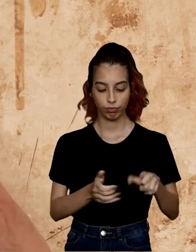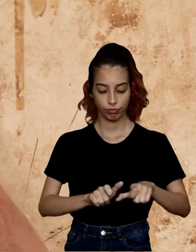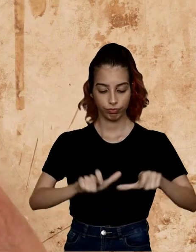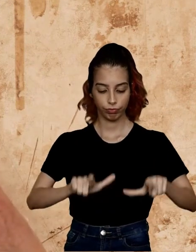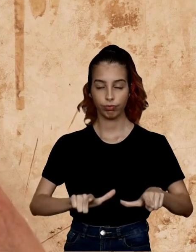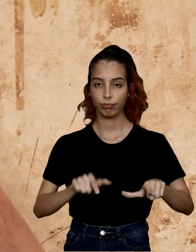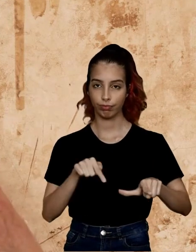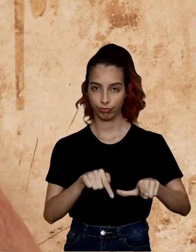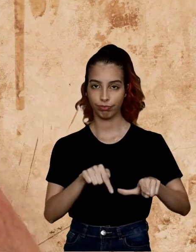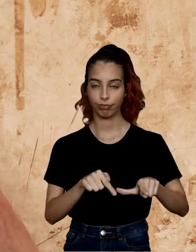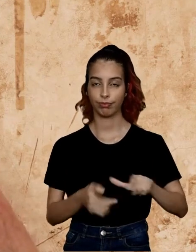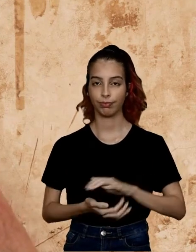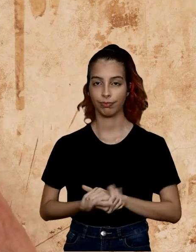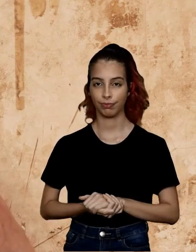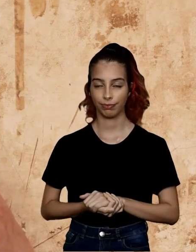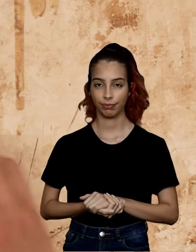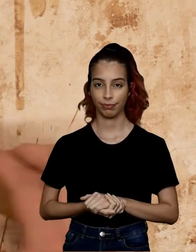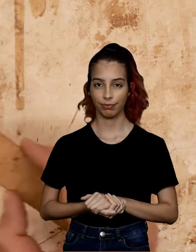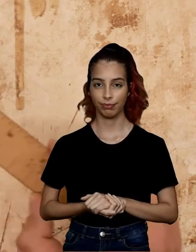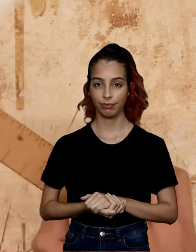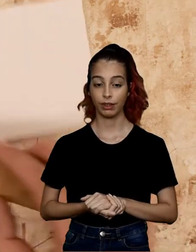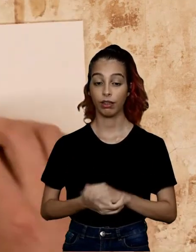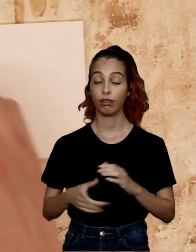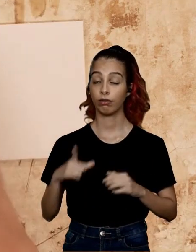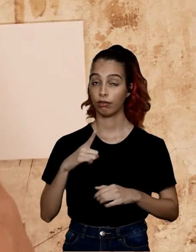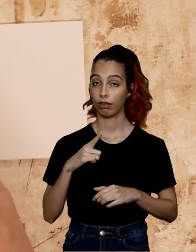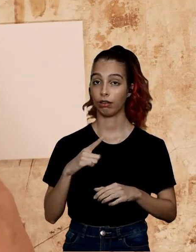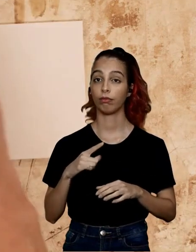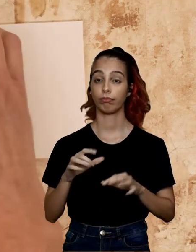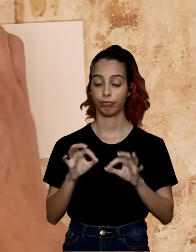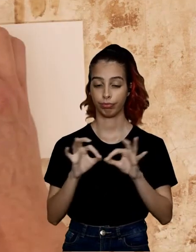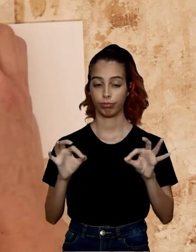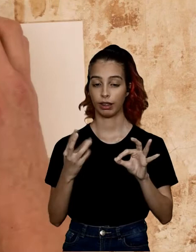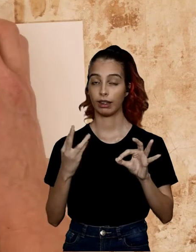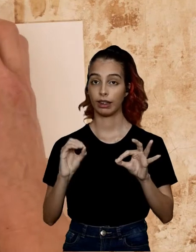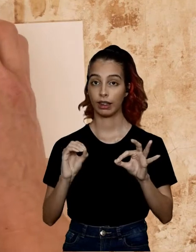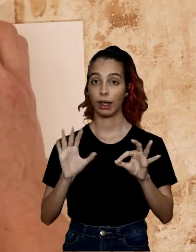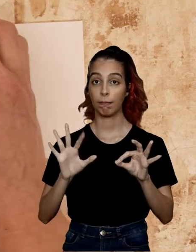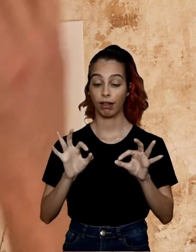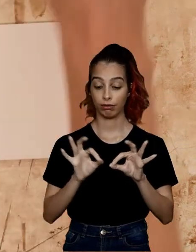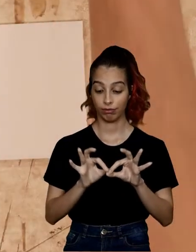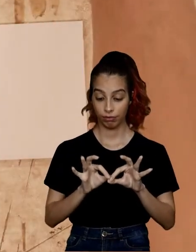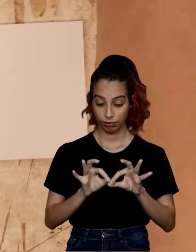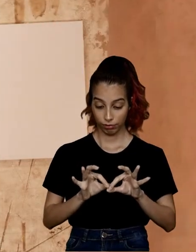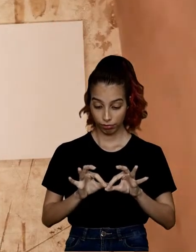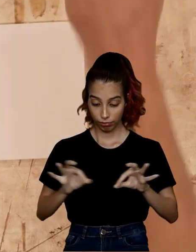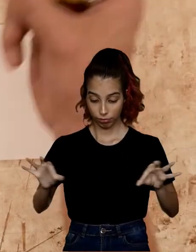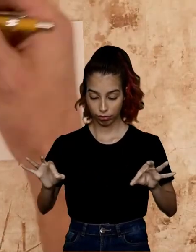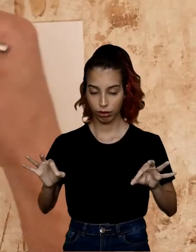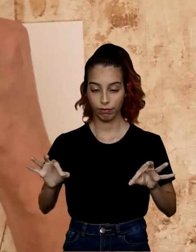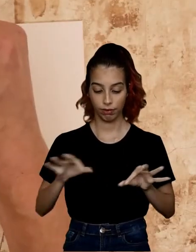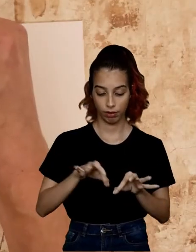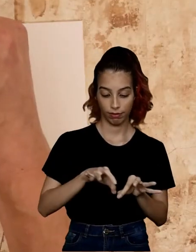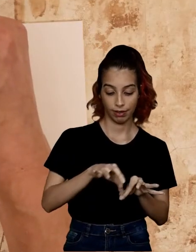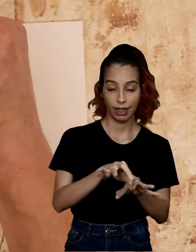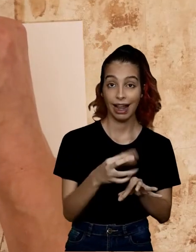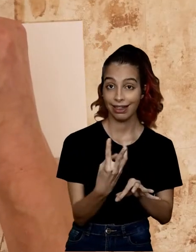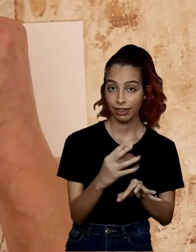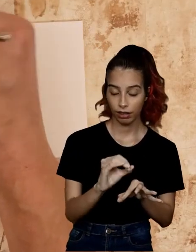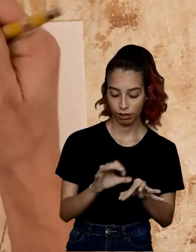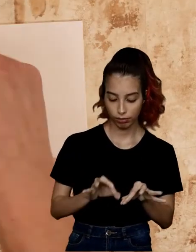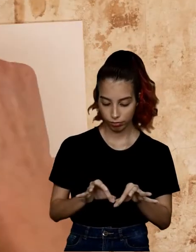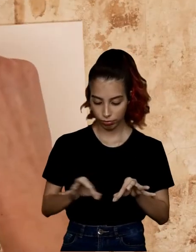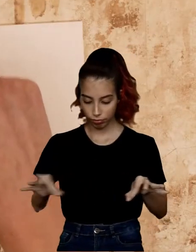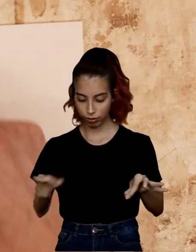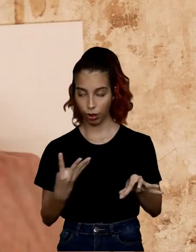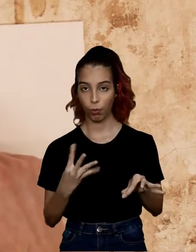tira que tá com o 30, e ela vai precisar ter, são duas peças de 40. Então, vou marcar aqui,